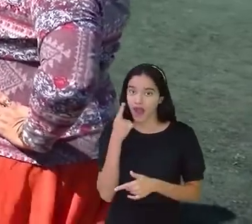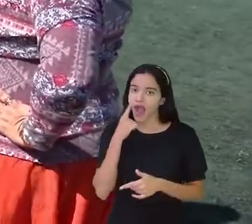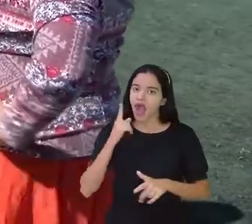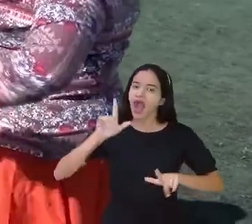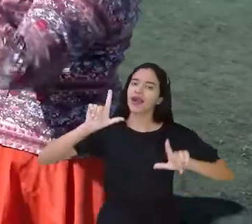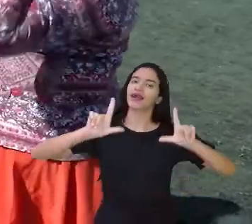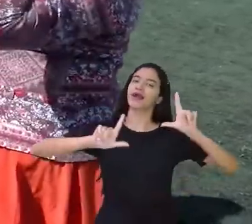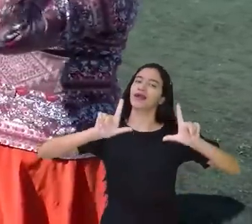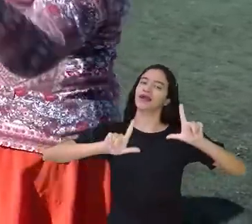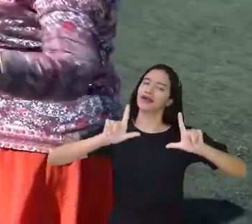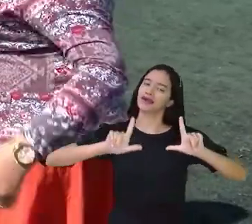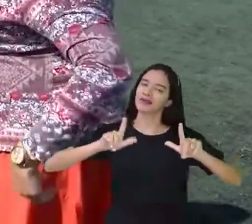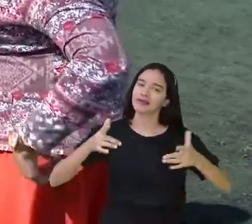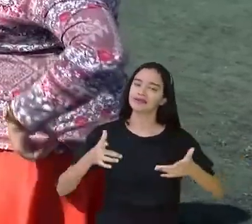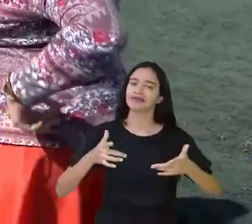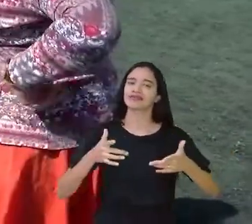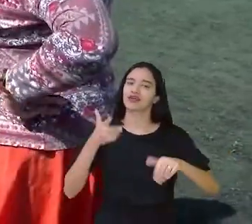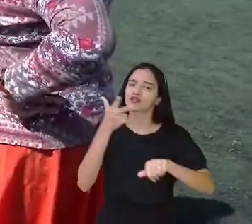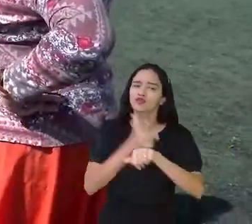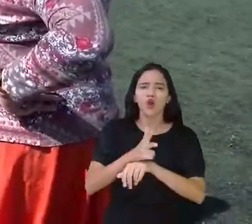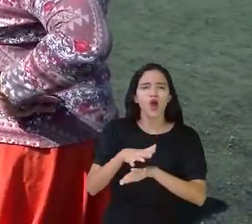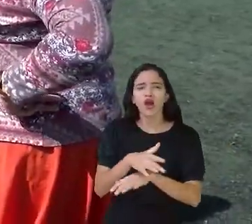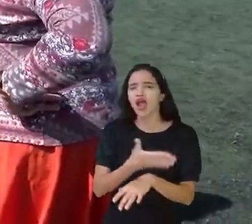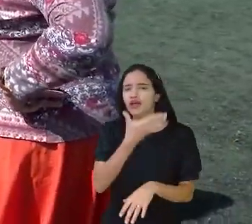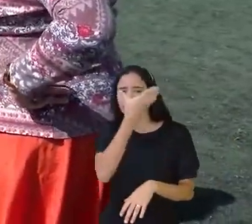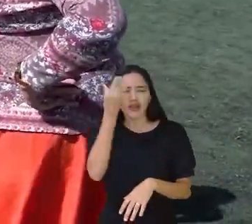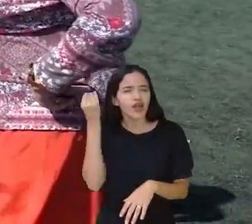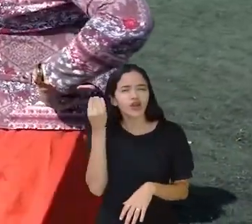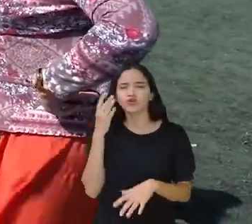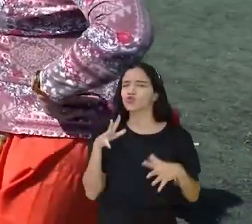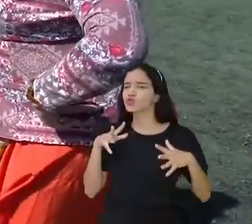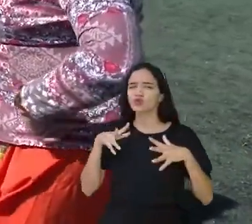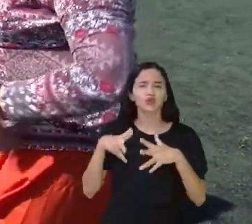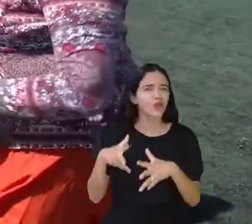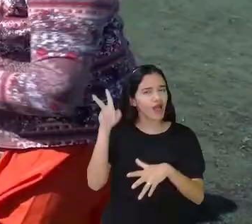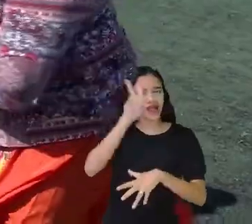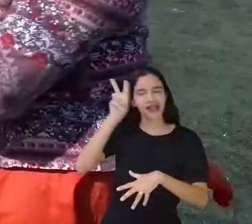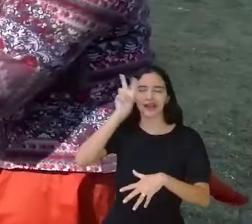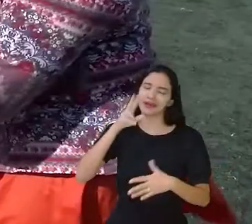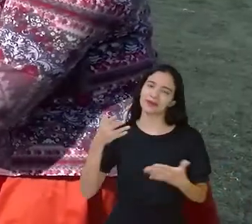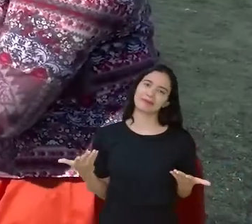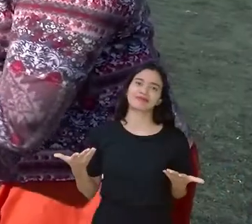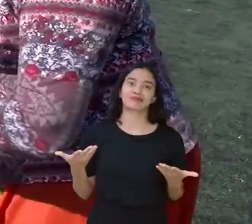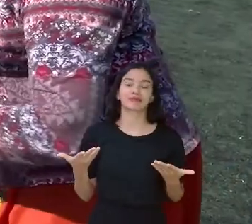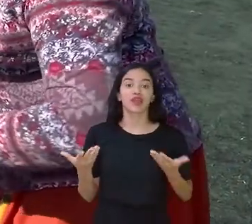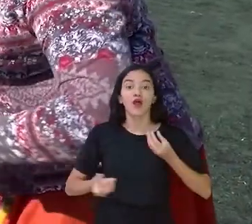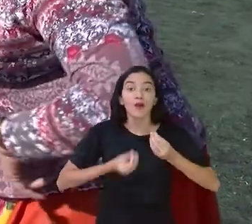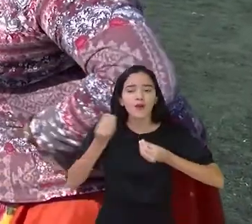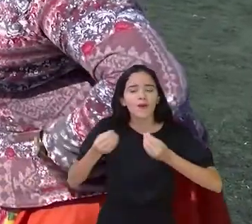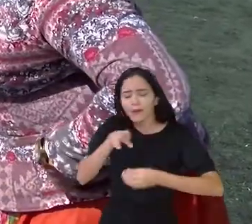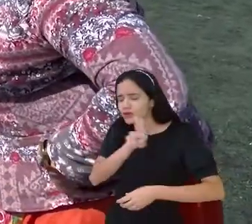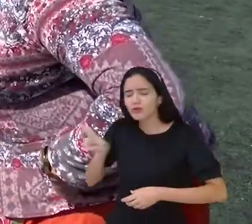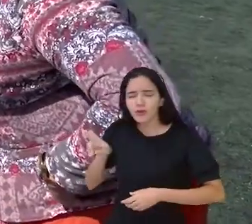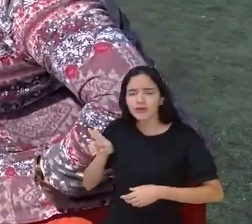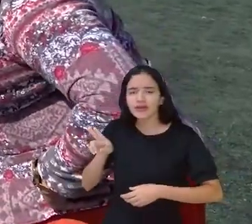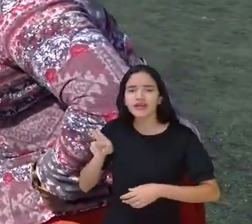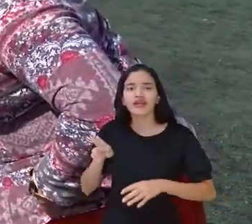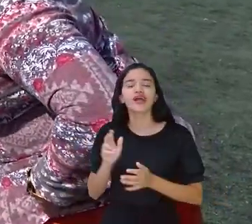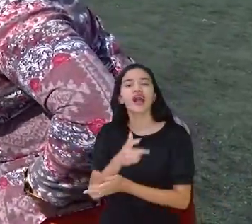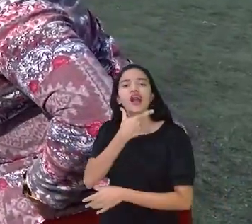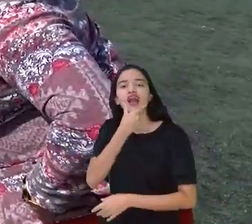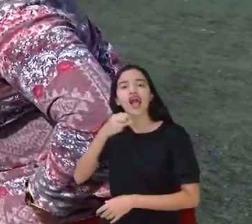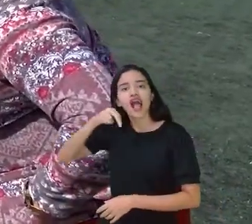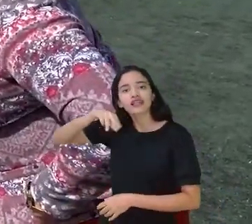câmera. Marieta, Marieta. Tudo eu tenho que lembrar, câmera. Ai, ai, ai, ai. Mas bora perguntar, né? Bora. Como é que é mesmo teu nome, menino? Nicolás